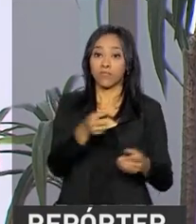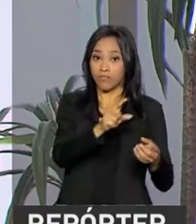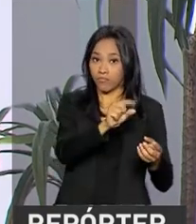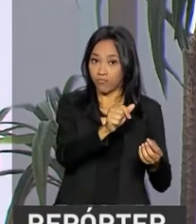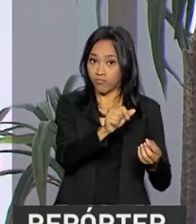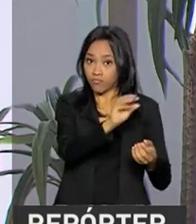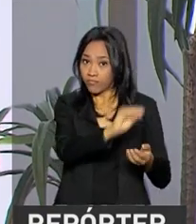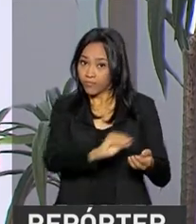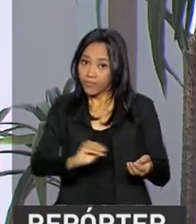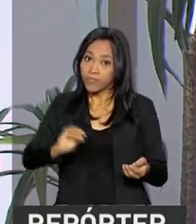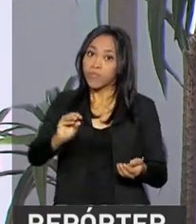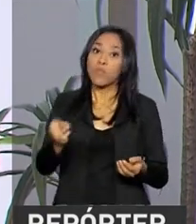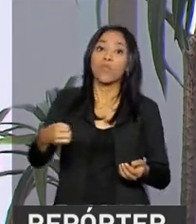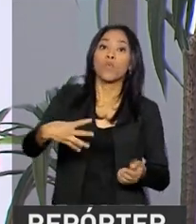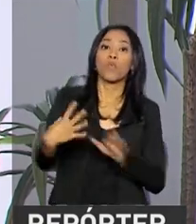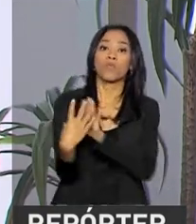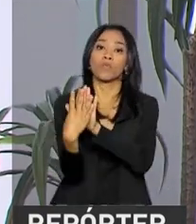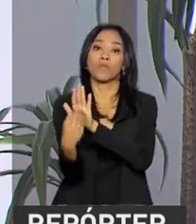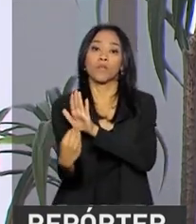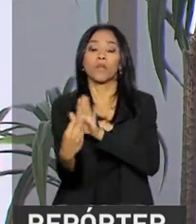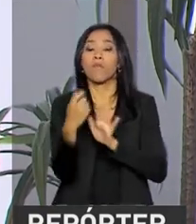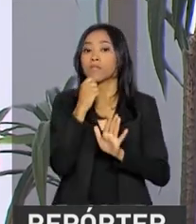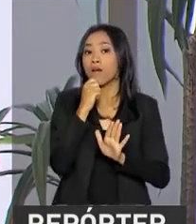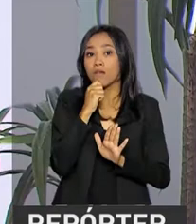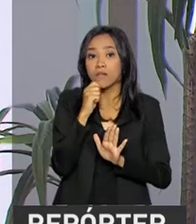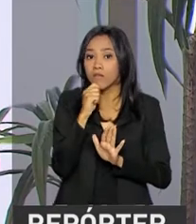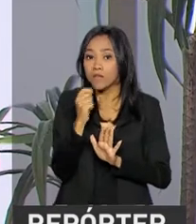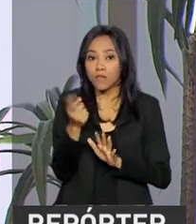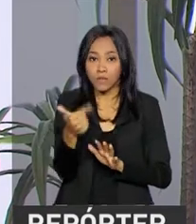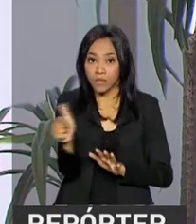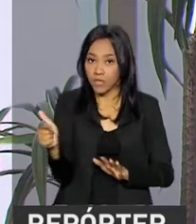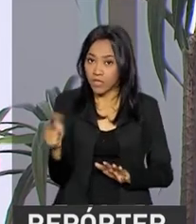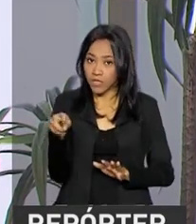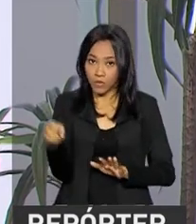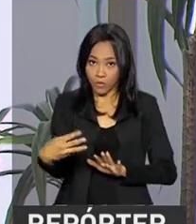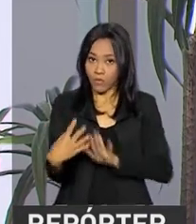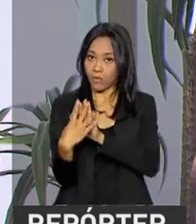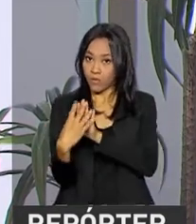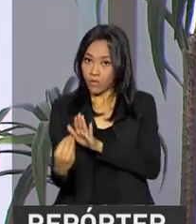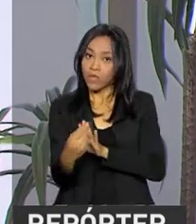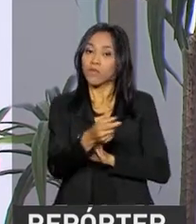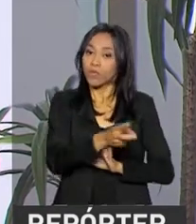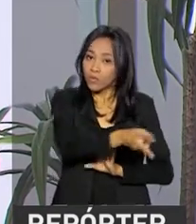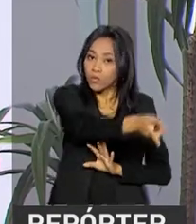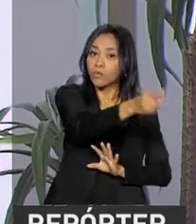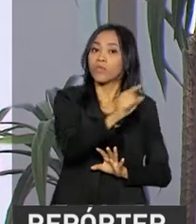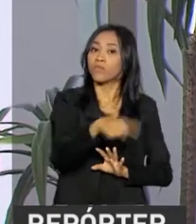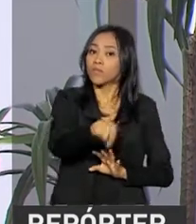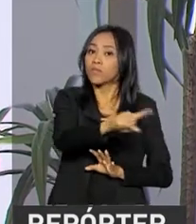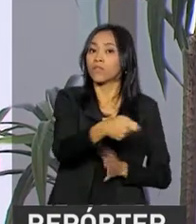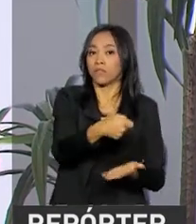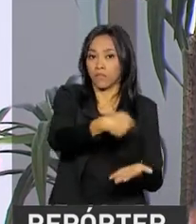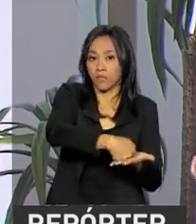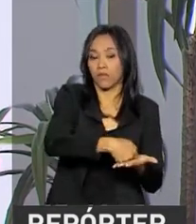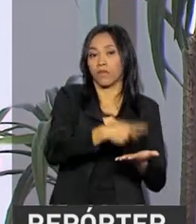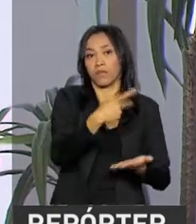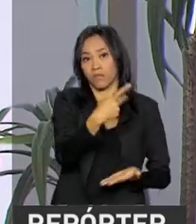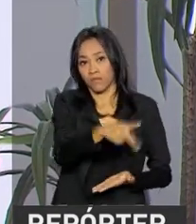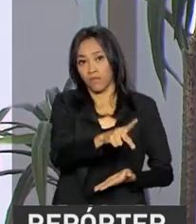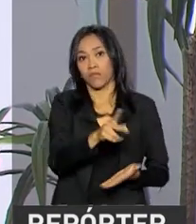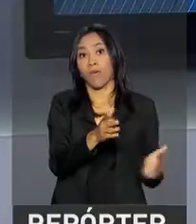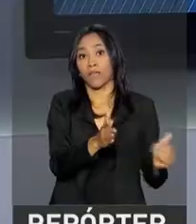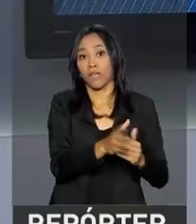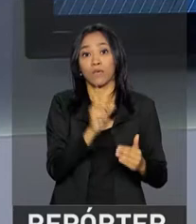para nova modalidade. Mas enquanto ela não existe, não deixe de fazer isso até dia